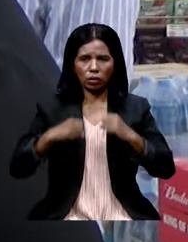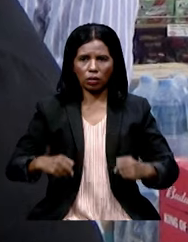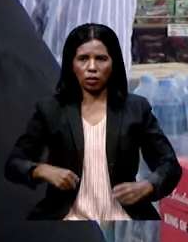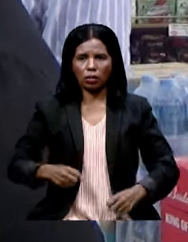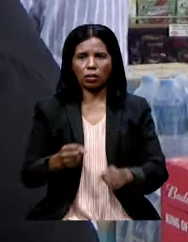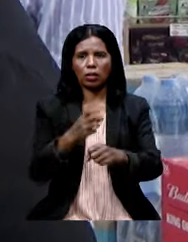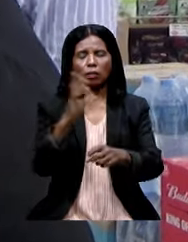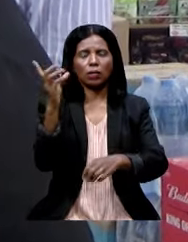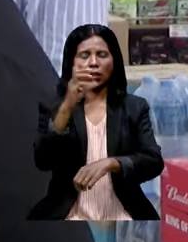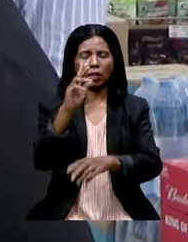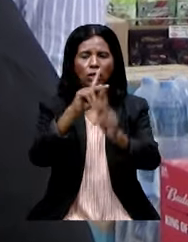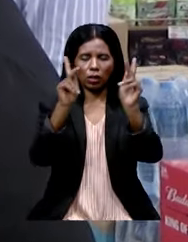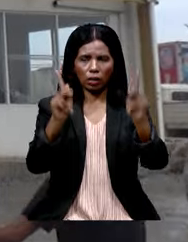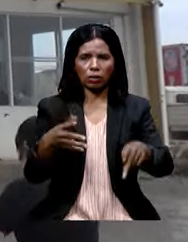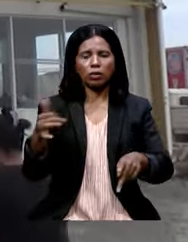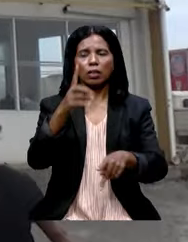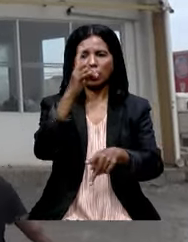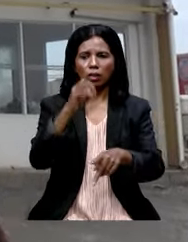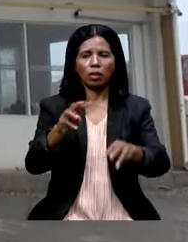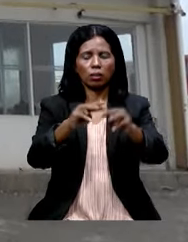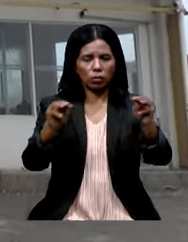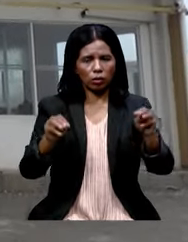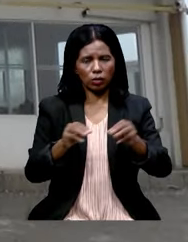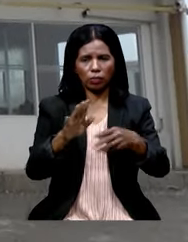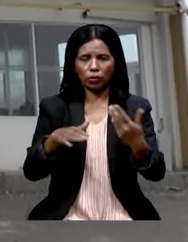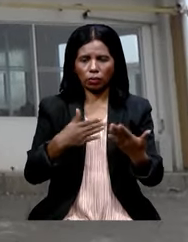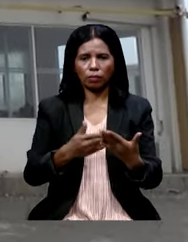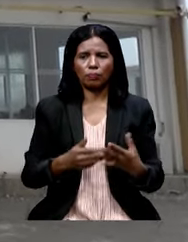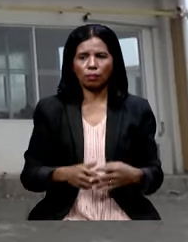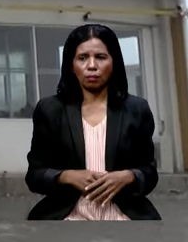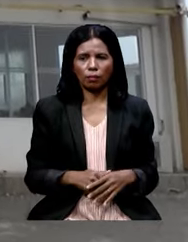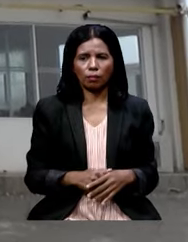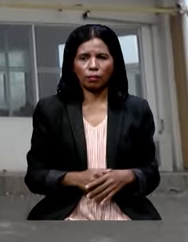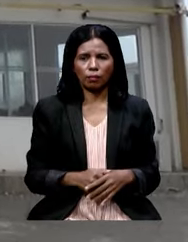halo inspeção ba loza sira capital dili no município sira Abraão Amaral, Ziamen.